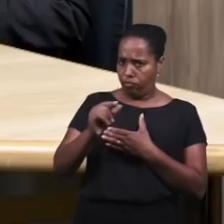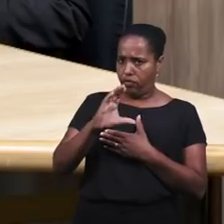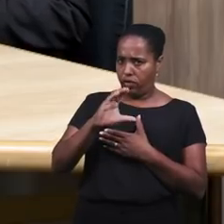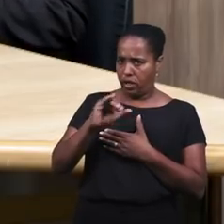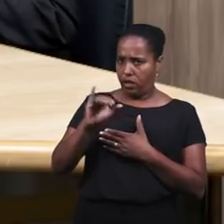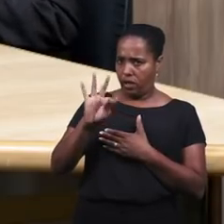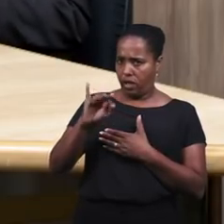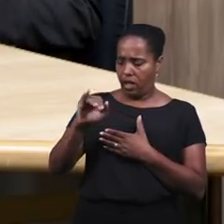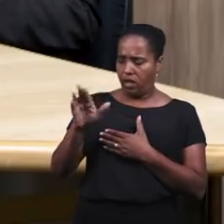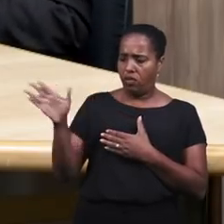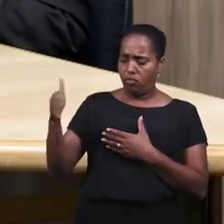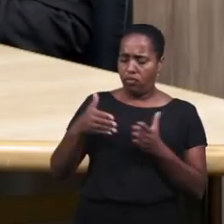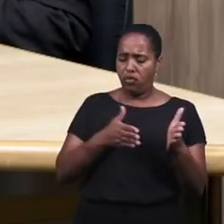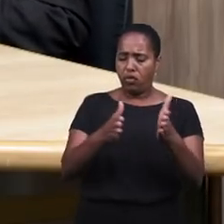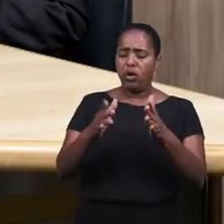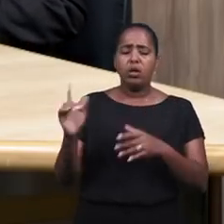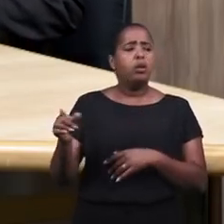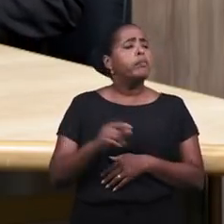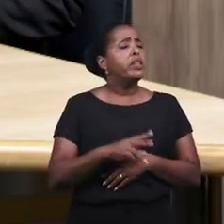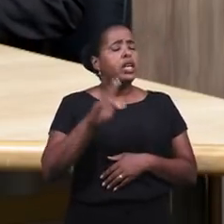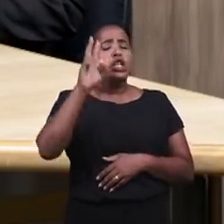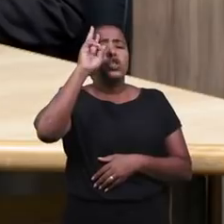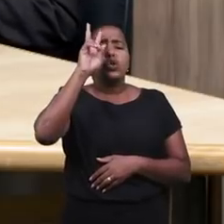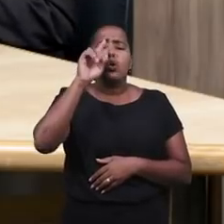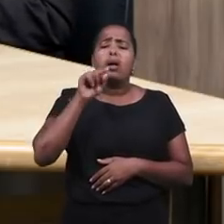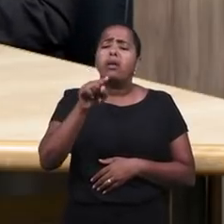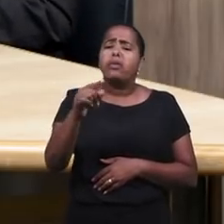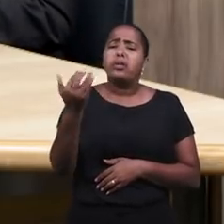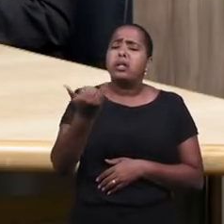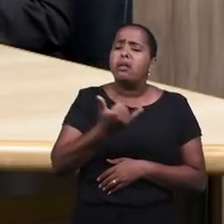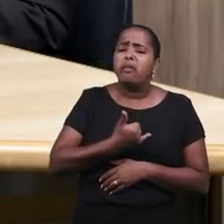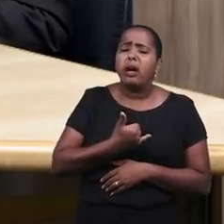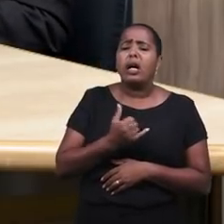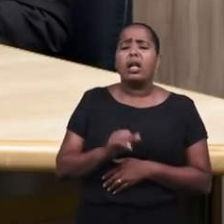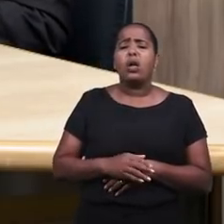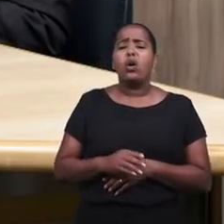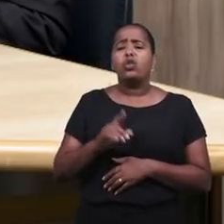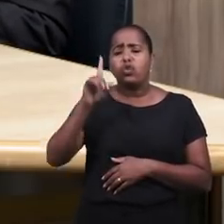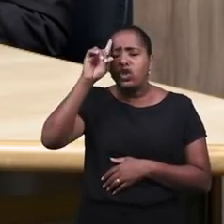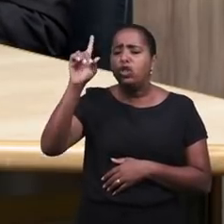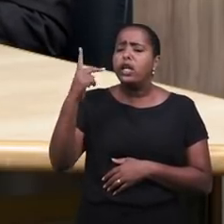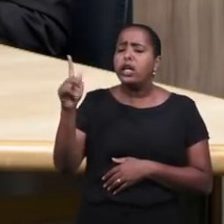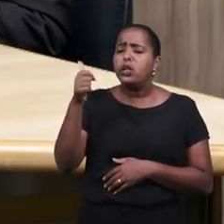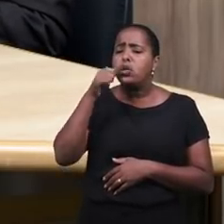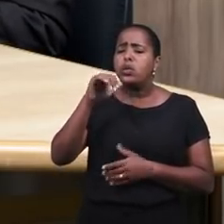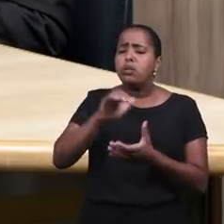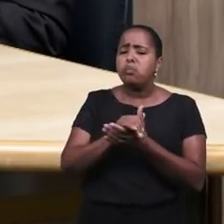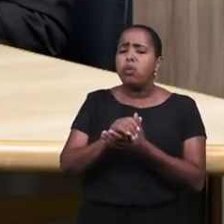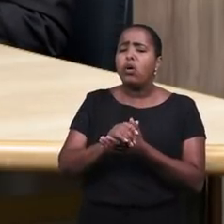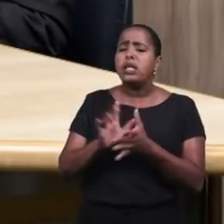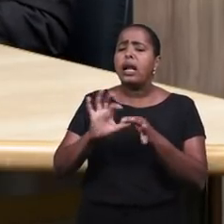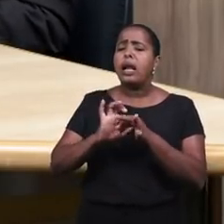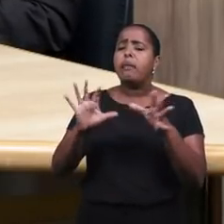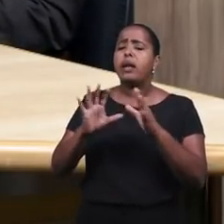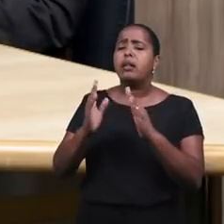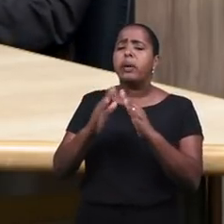estava no apartamento e tal, no corredor, disse, que história foi aquela que você me disse? Que um dia que a tua mulher estivesse alta, a minha estava